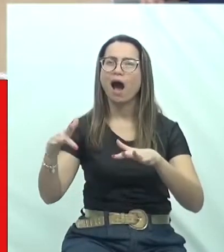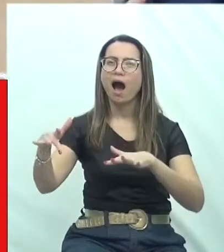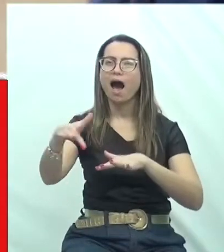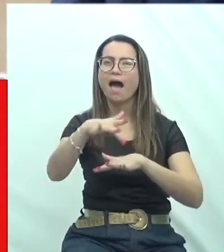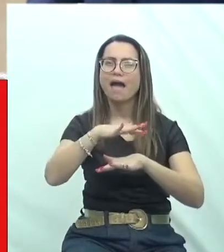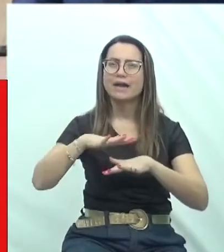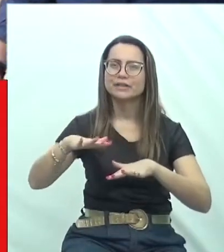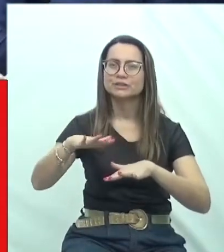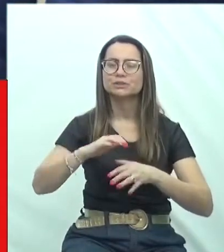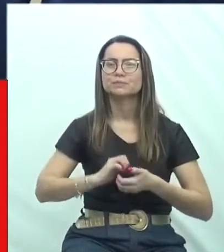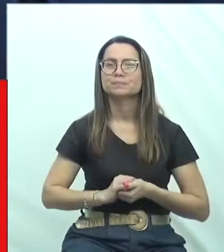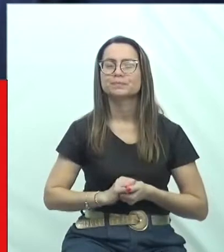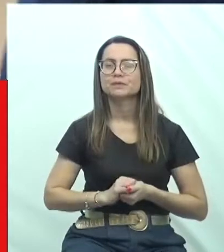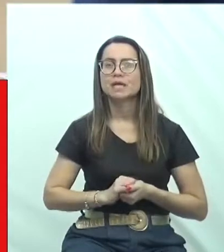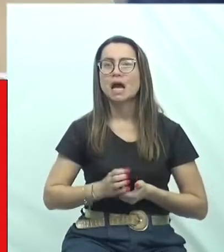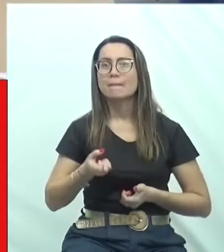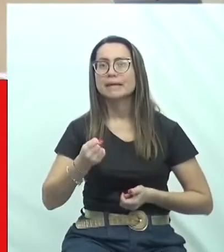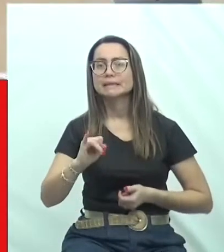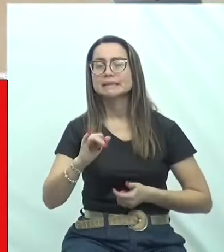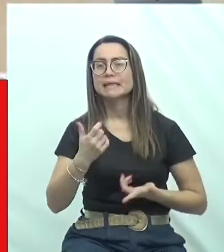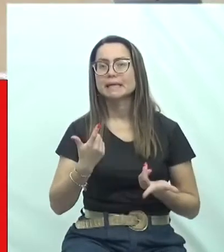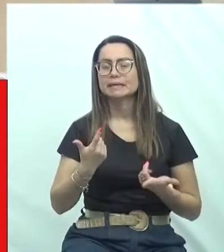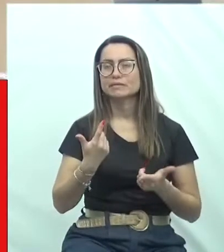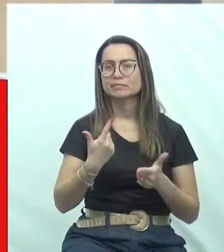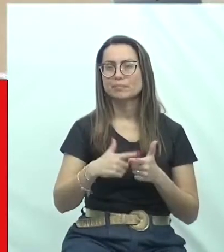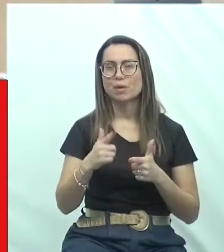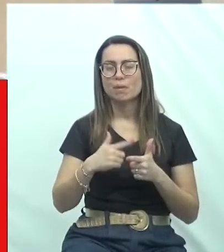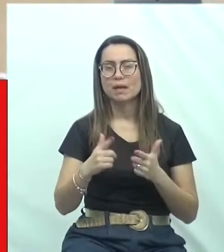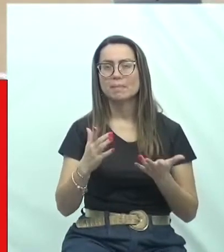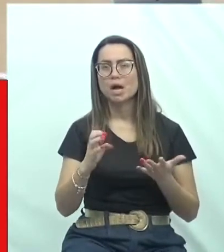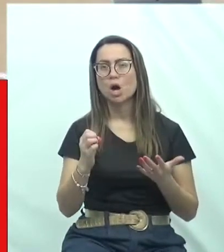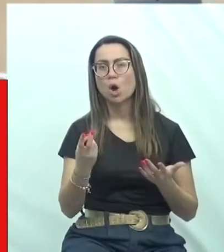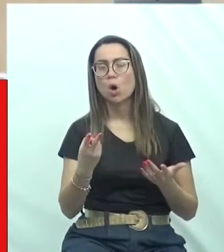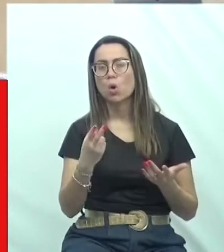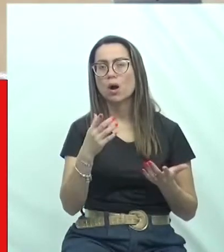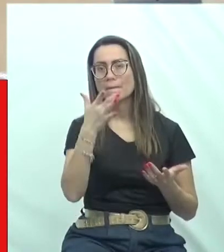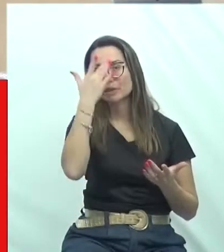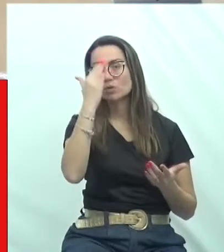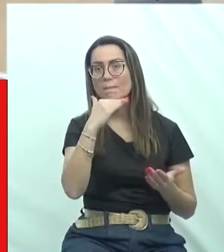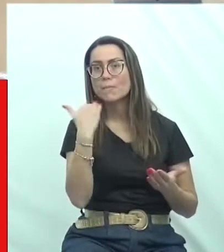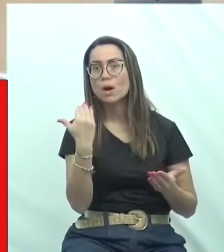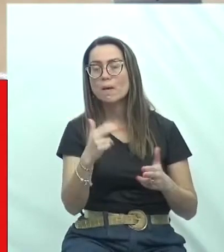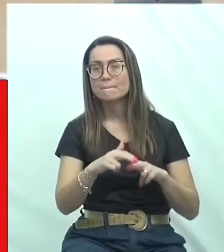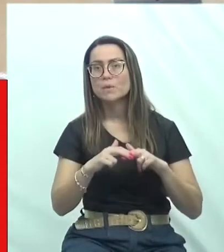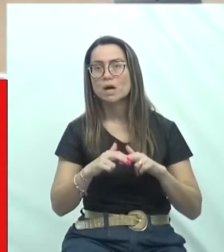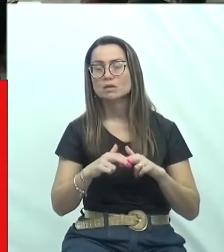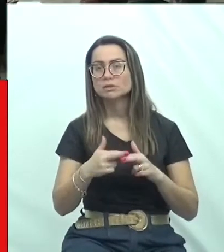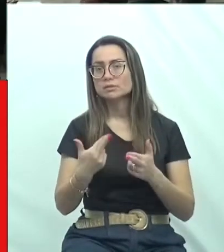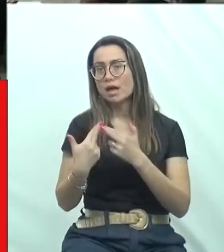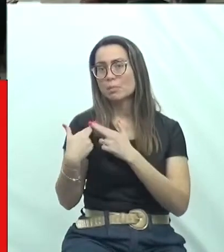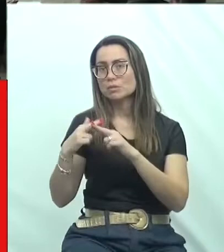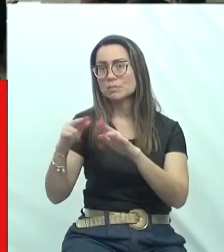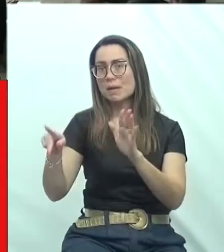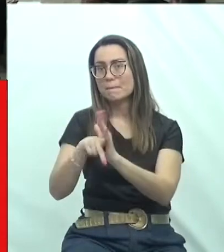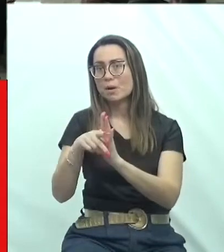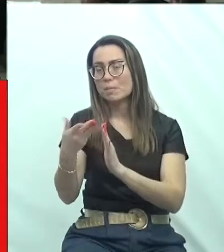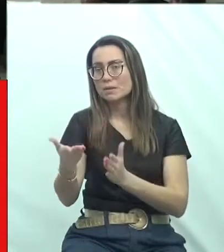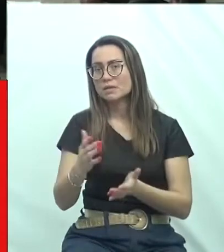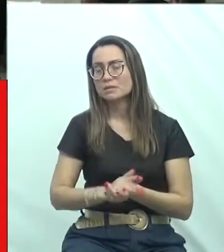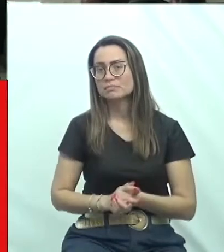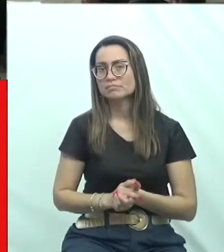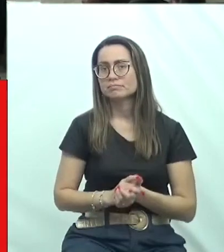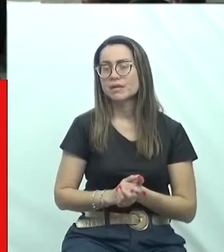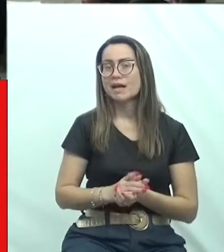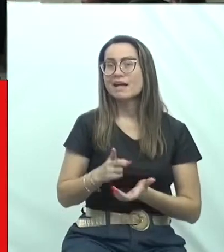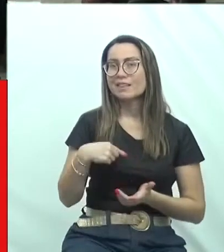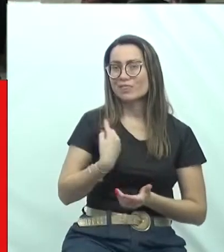Mas se ele prejudicou alguém ou levou alguém até um óbito, a gente só tivemos a responsabilidade, mas a gente não evitou aquilo. A gente,